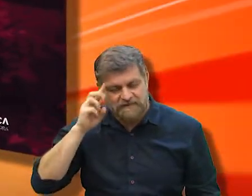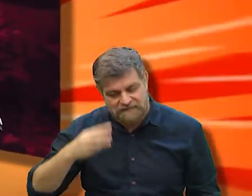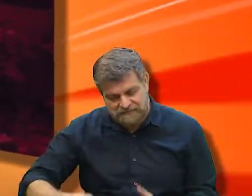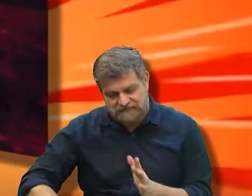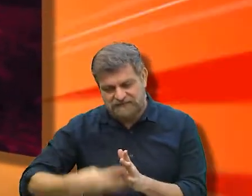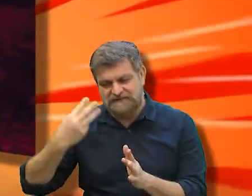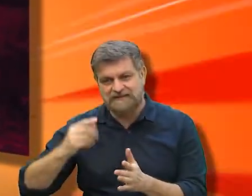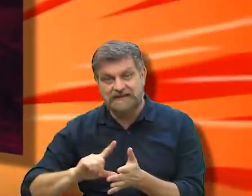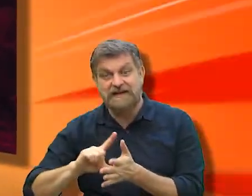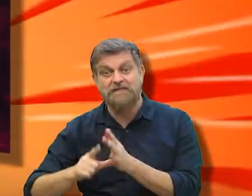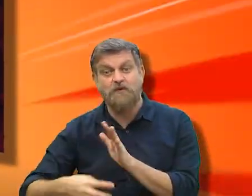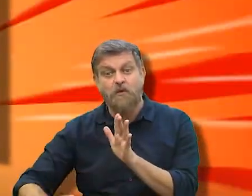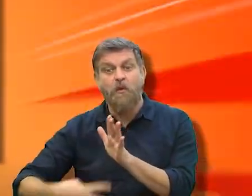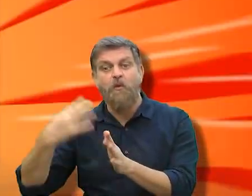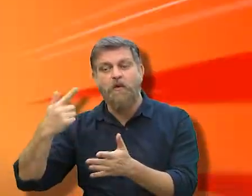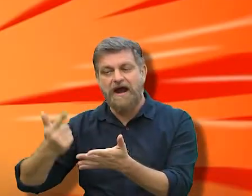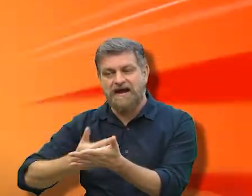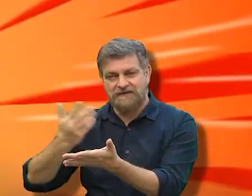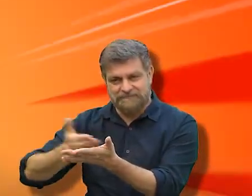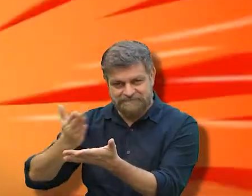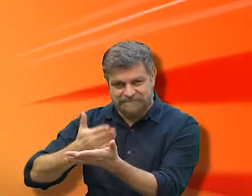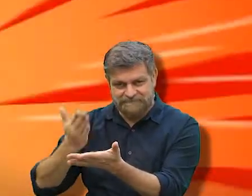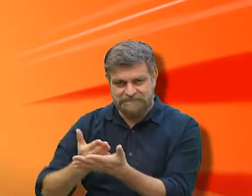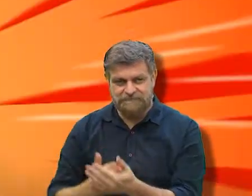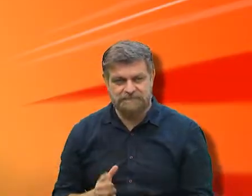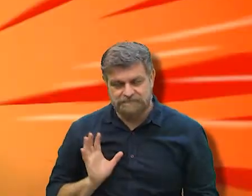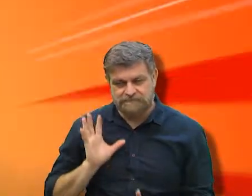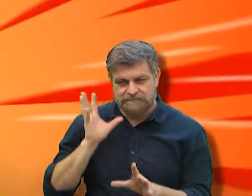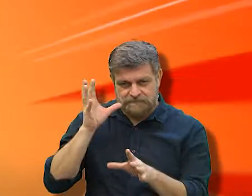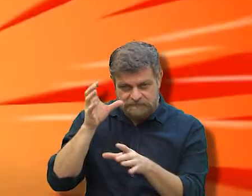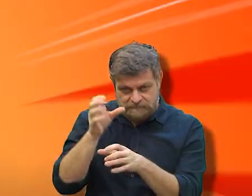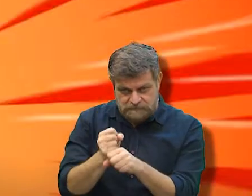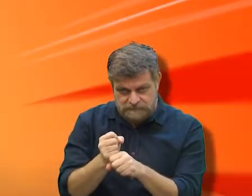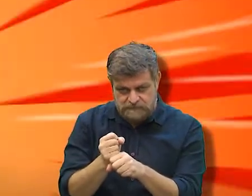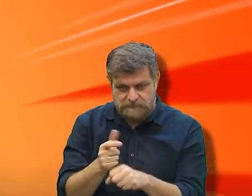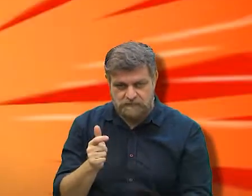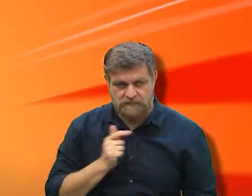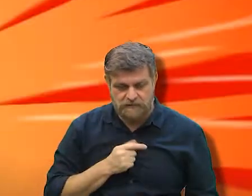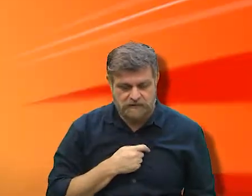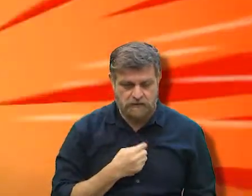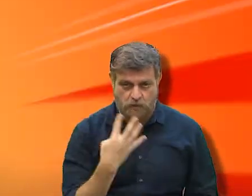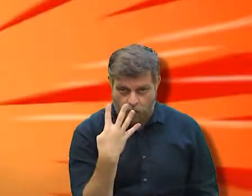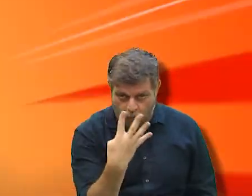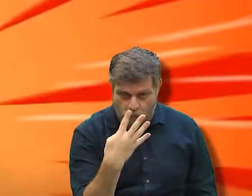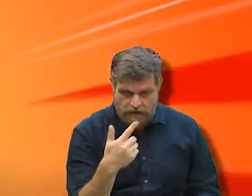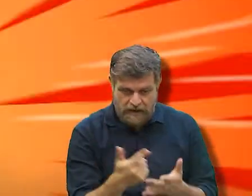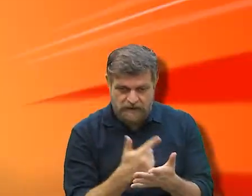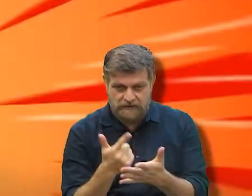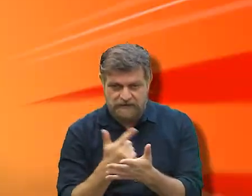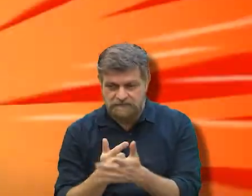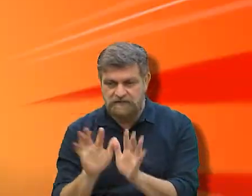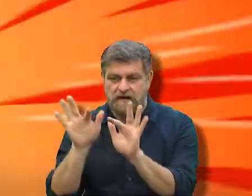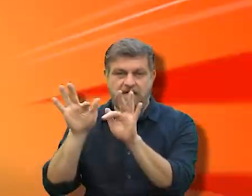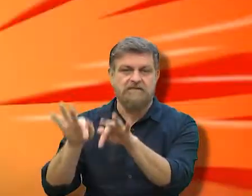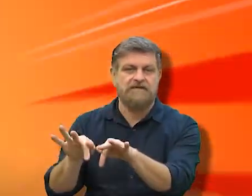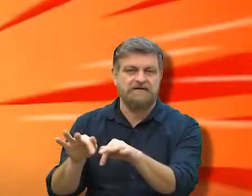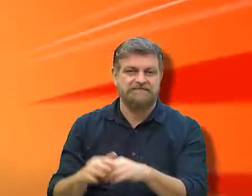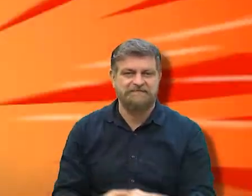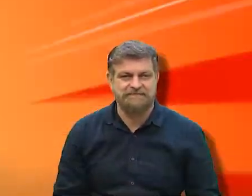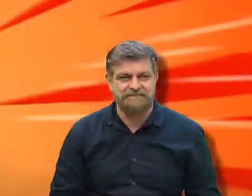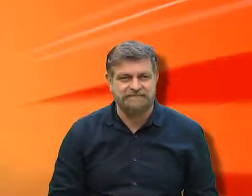livro, ele dá aquela introdução, mas já com uma aventura, né? E ela já começa a entender como